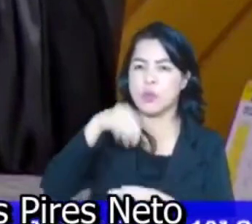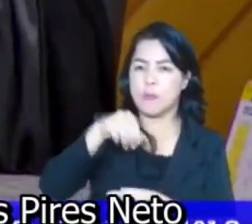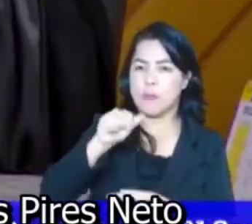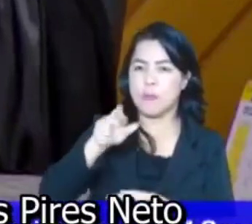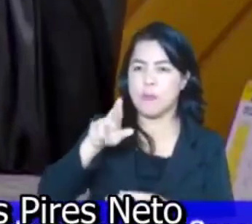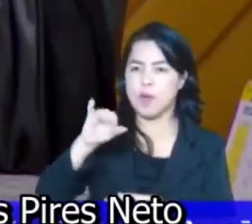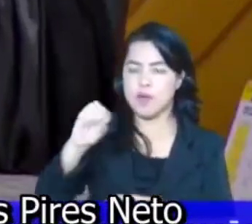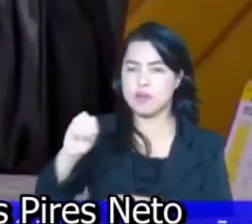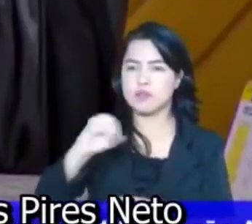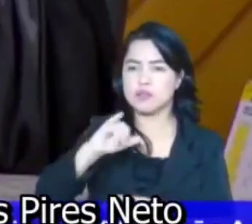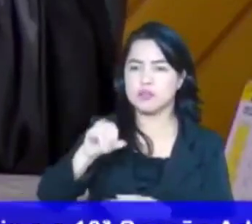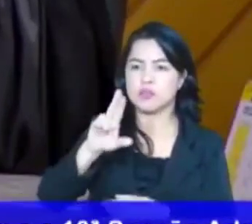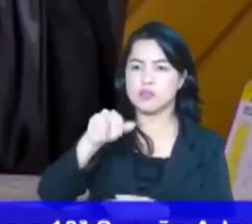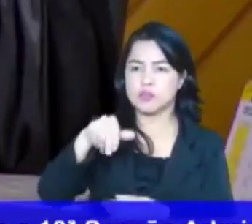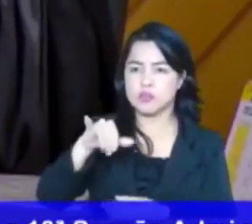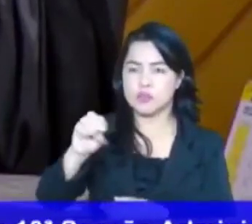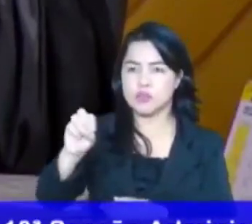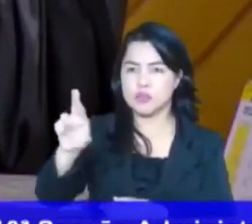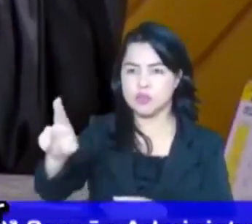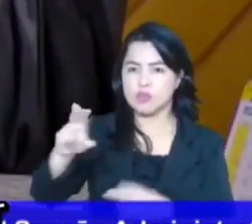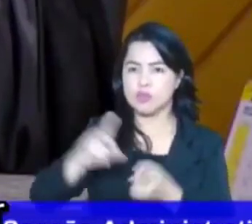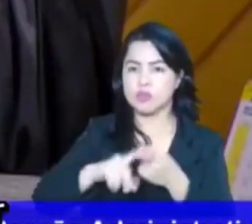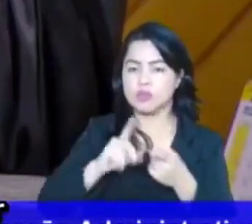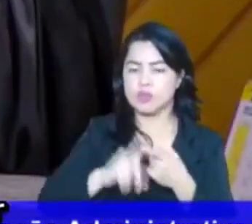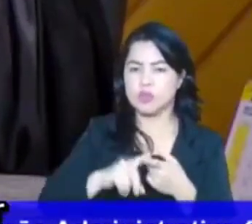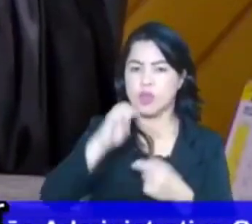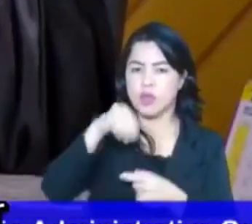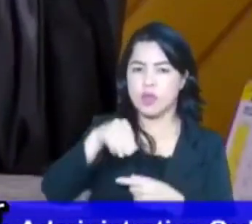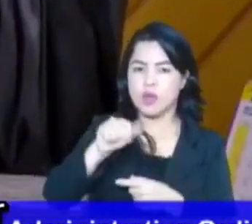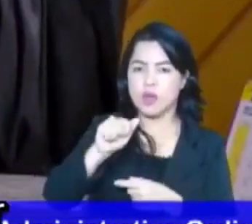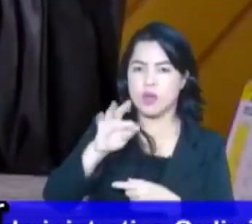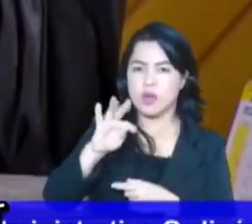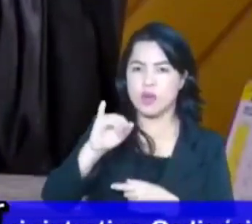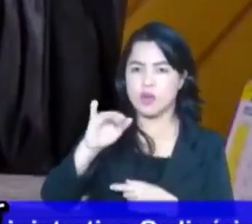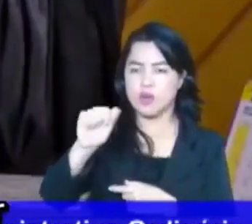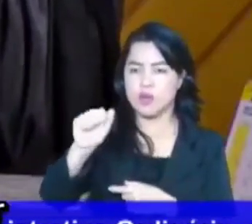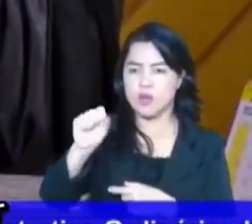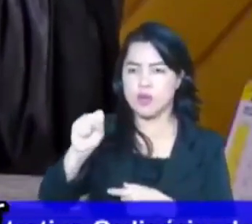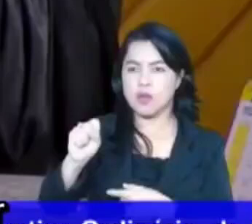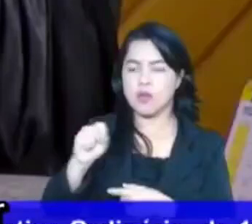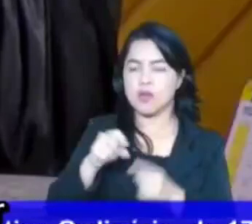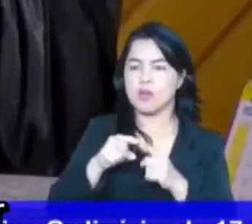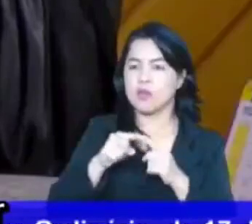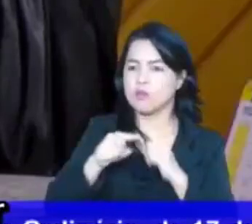e Matias Pires Neto, que